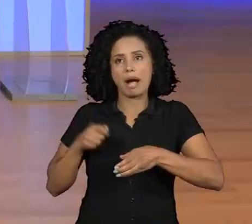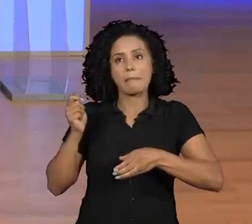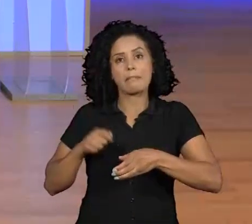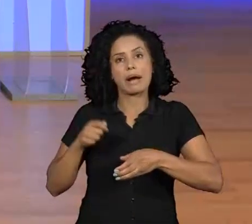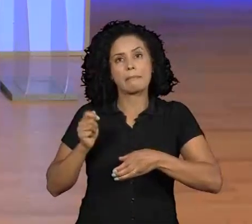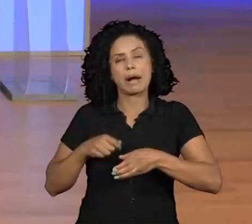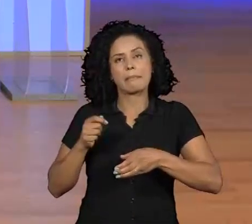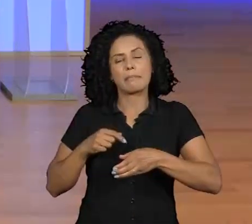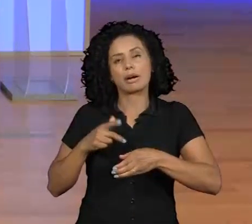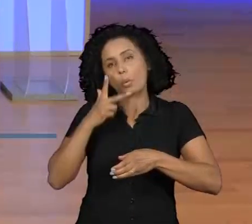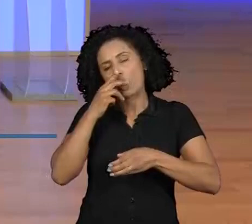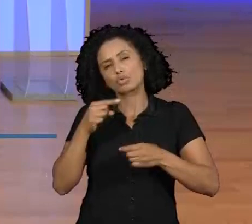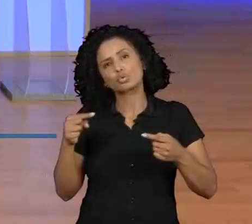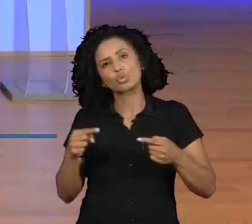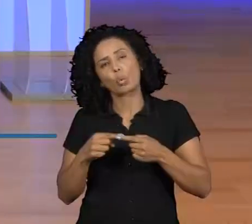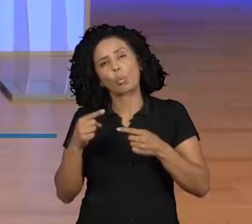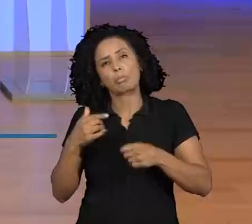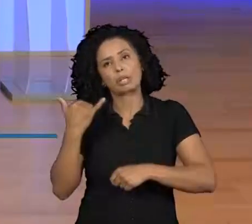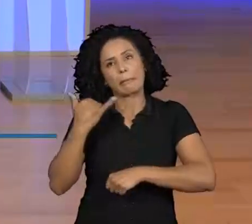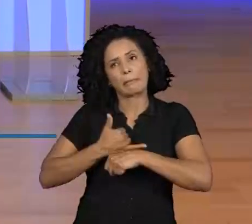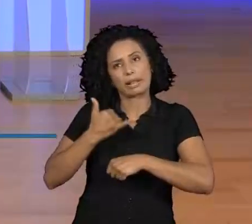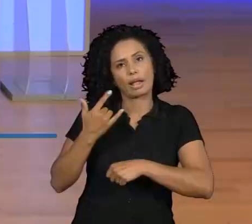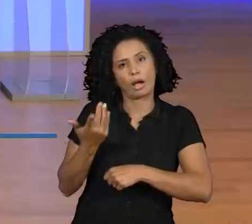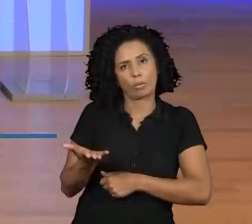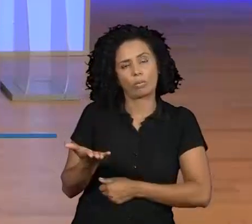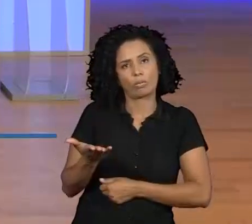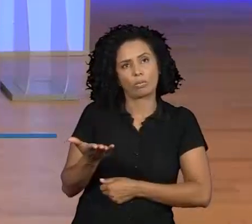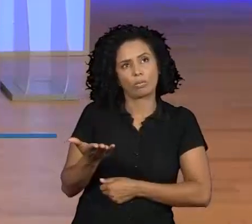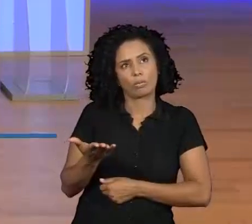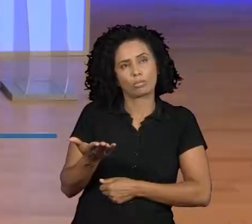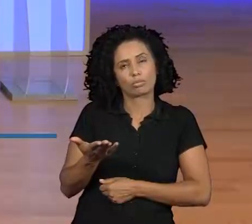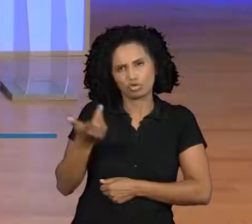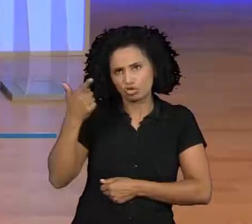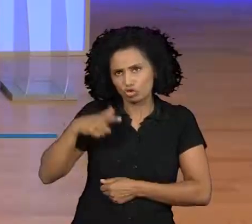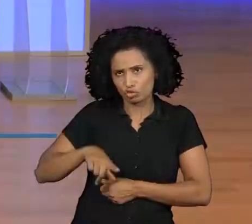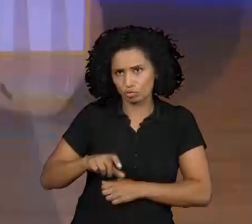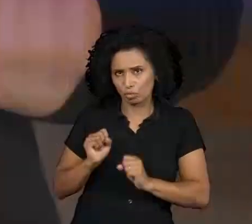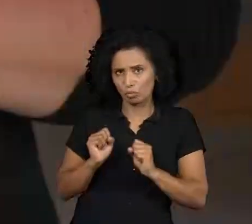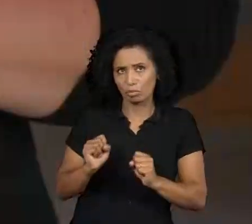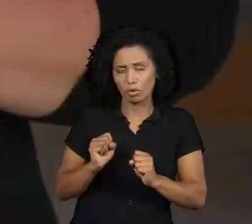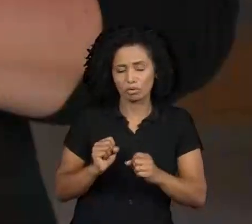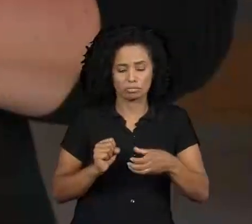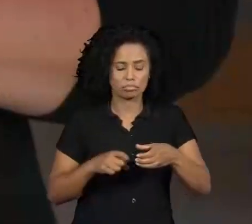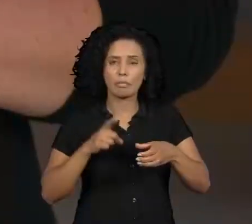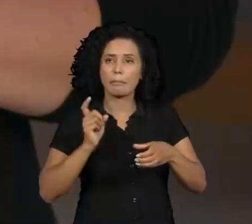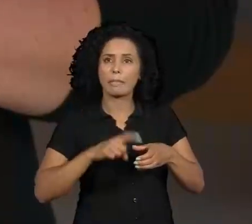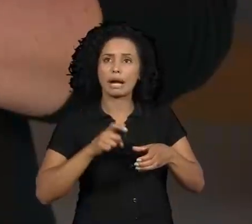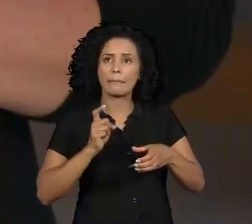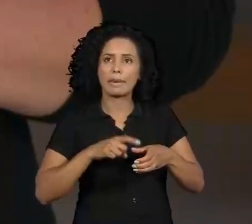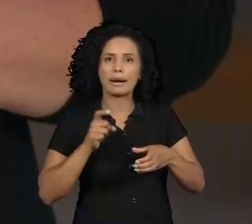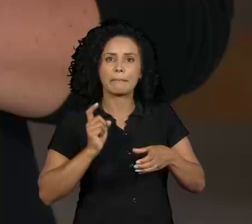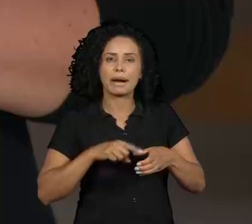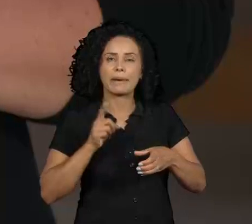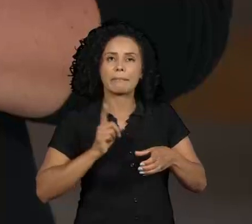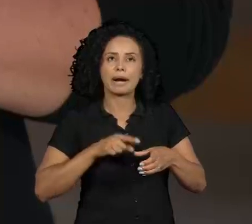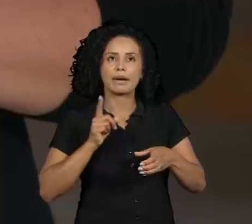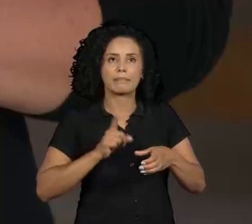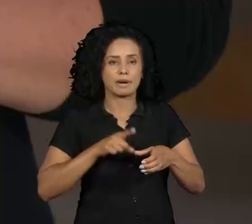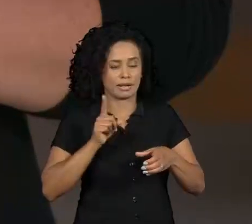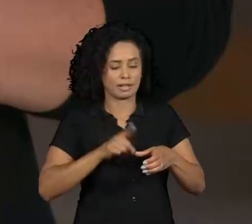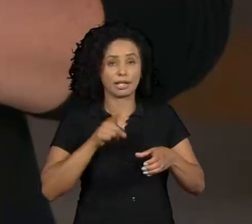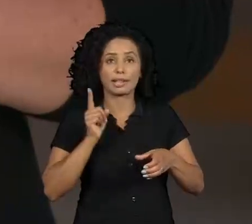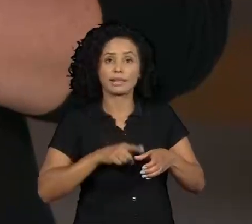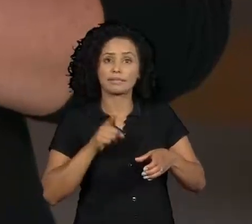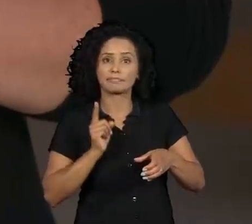som é metálico. Agora, quando você bateu com o dedo, você pode repetir? Sim. Sem unha.